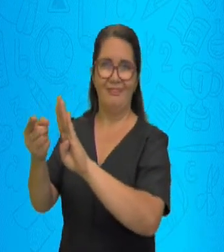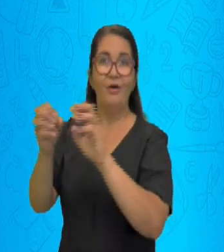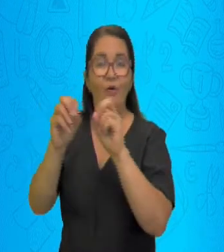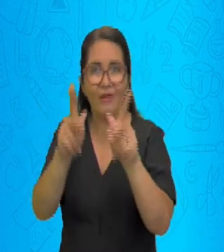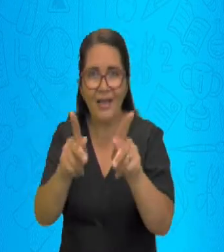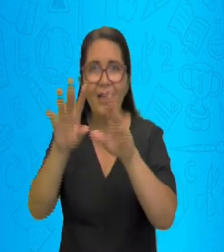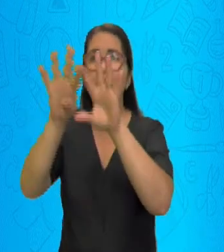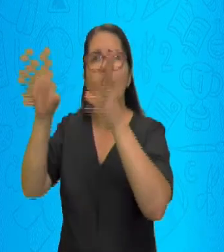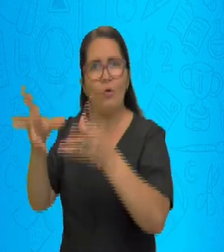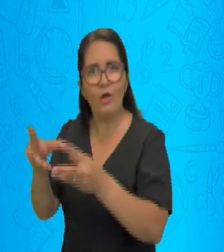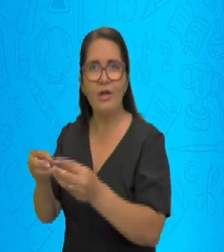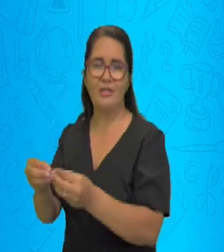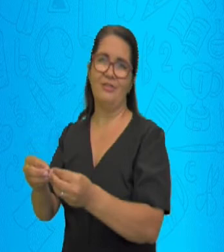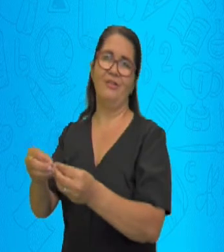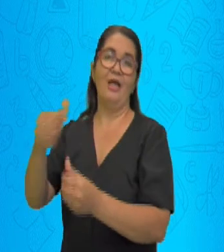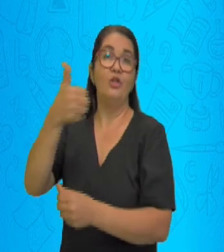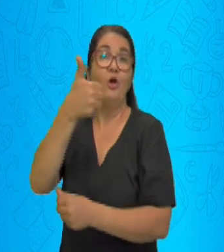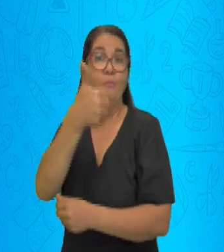tendo o resultado